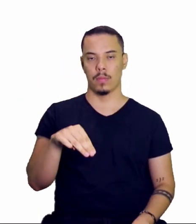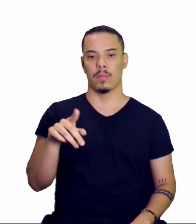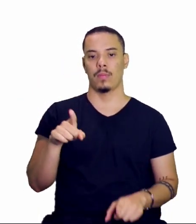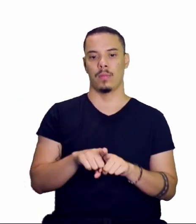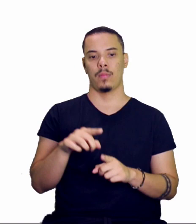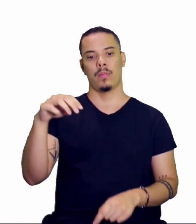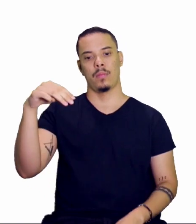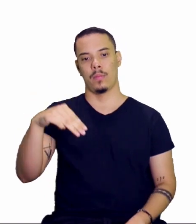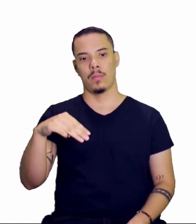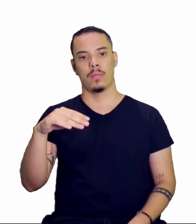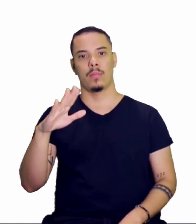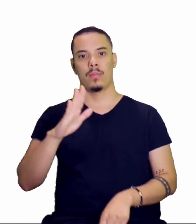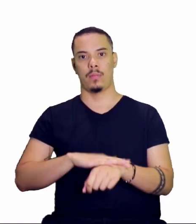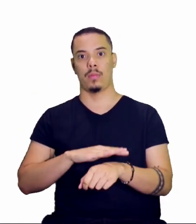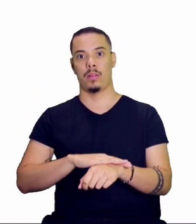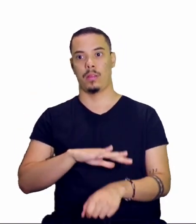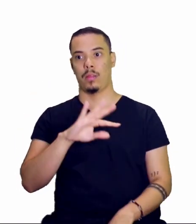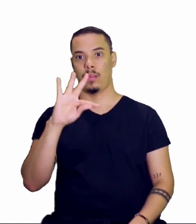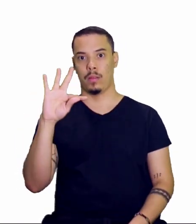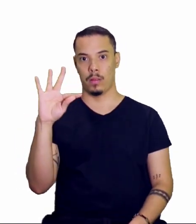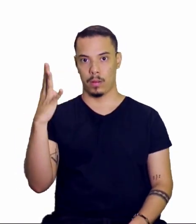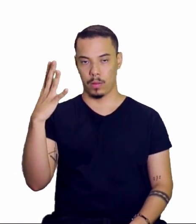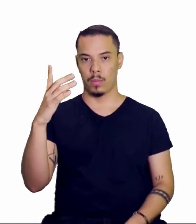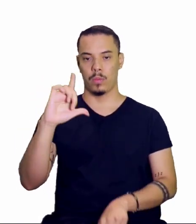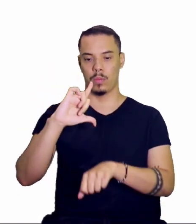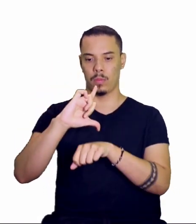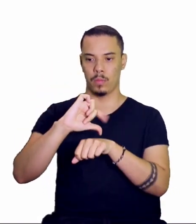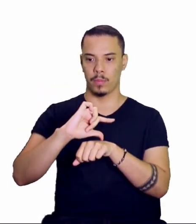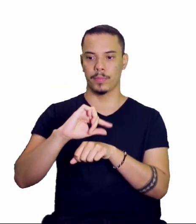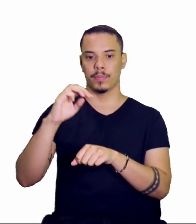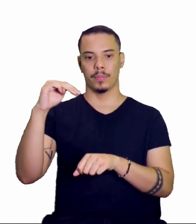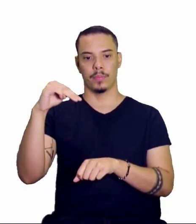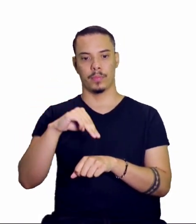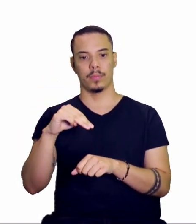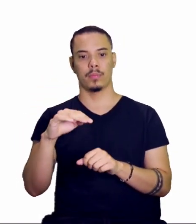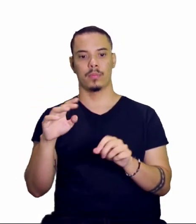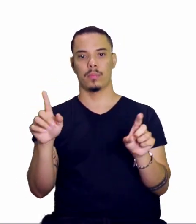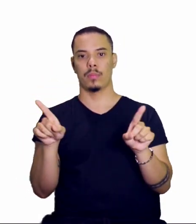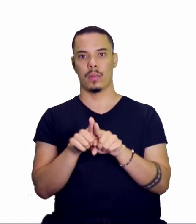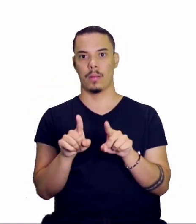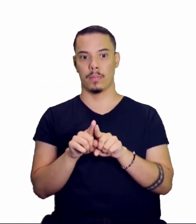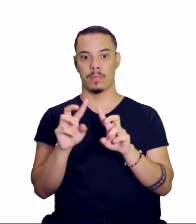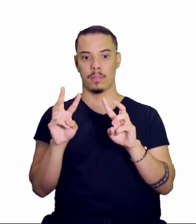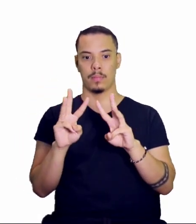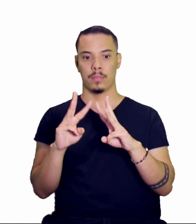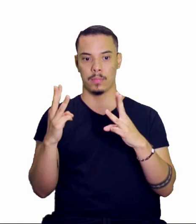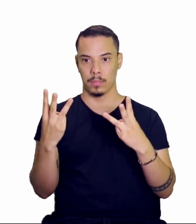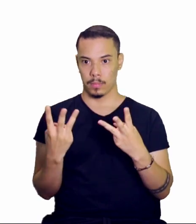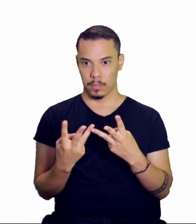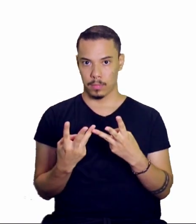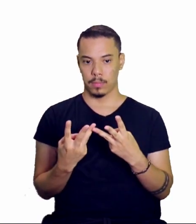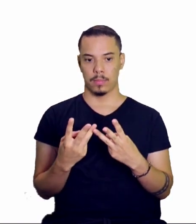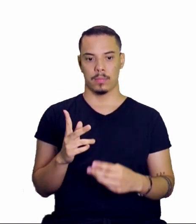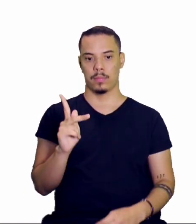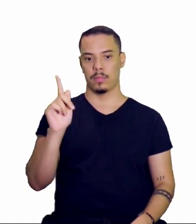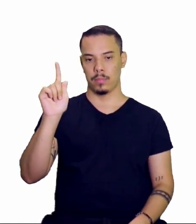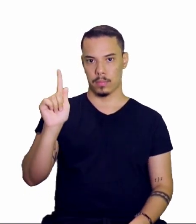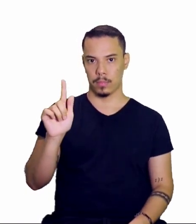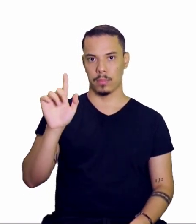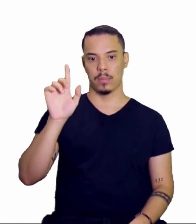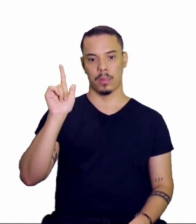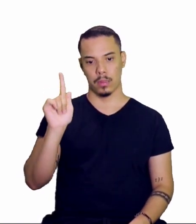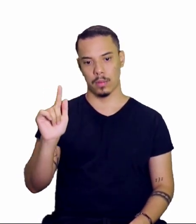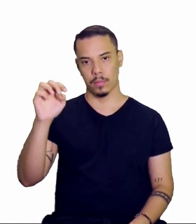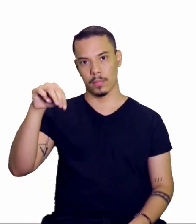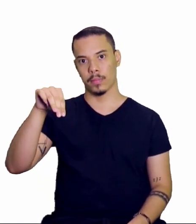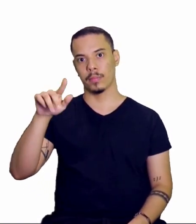relacionada a tempo, por exemplo, hora, minuto, segundo, relacionada a massa, quilograma, grama e miligrama. Então, a gente tem ali a